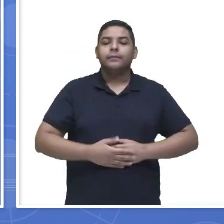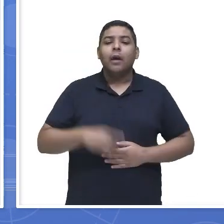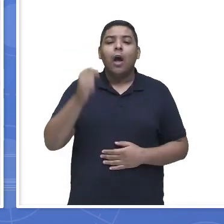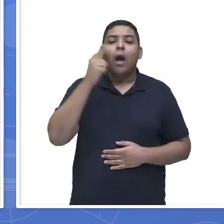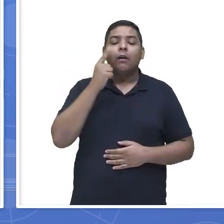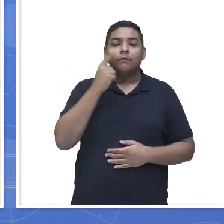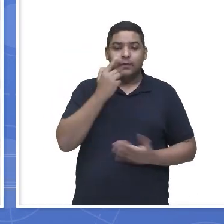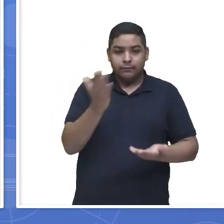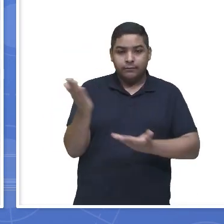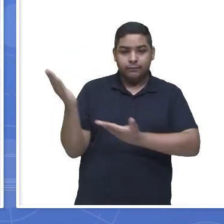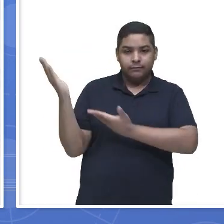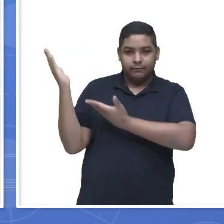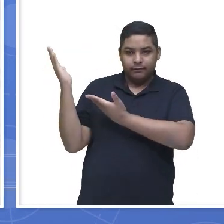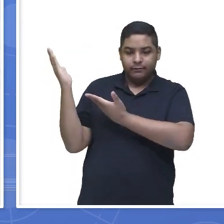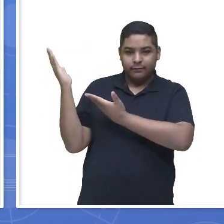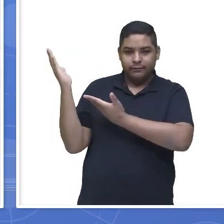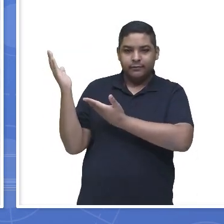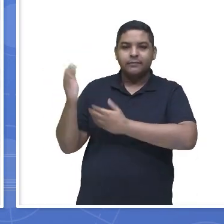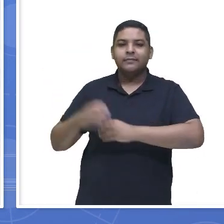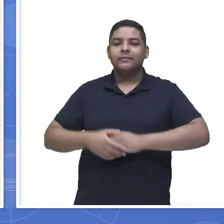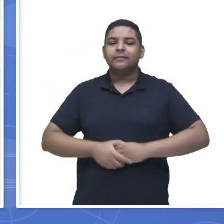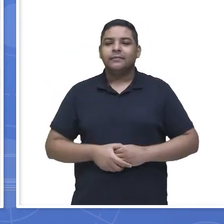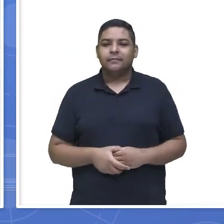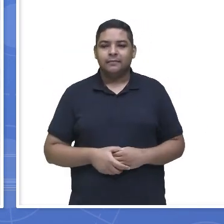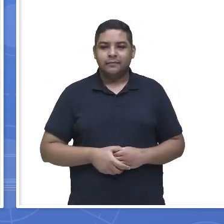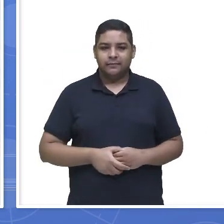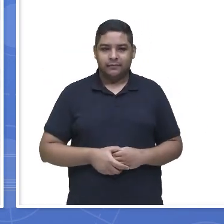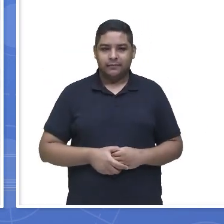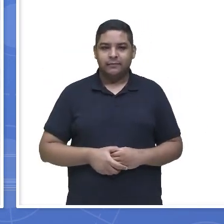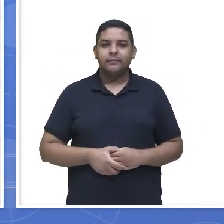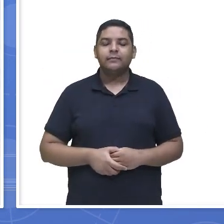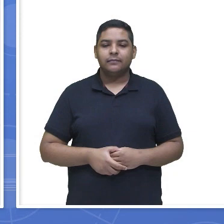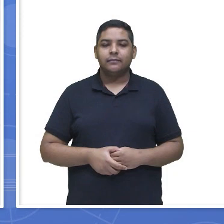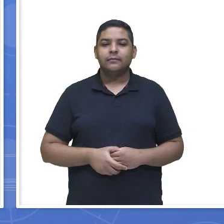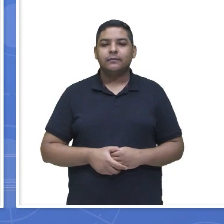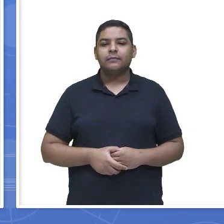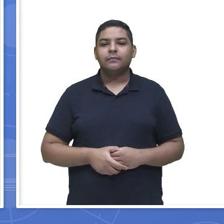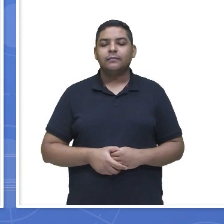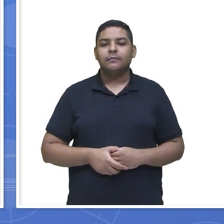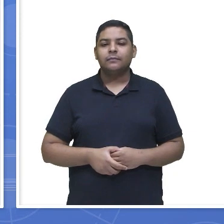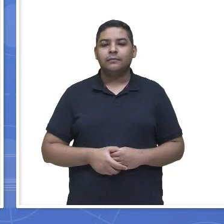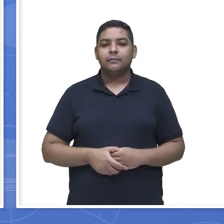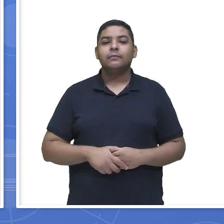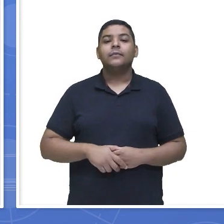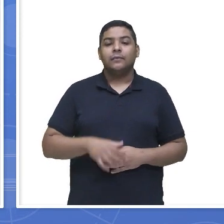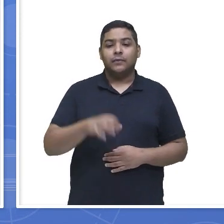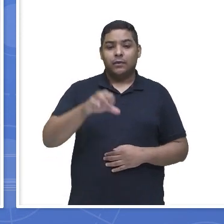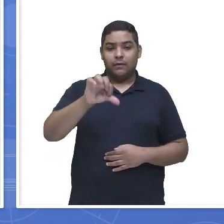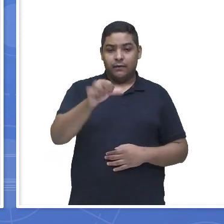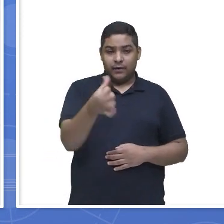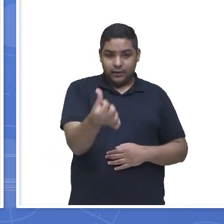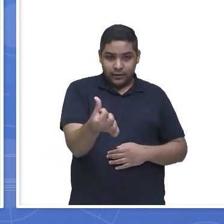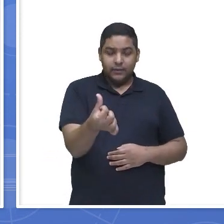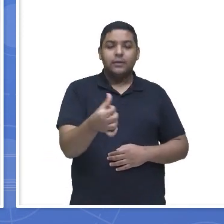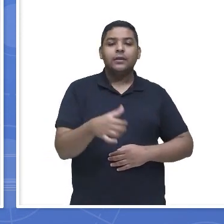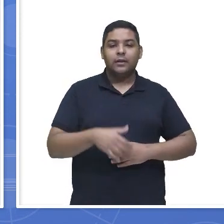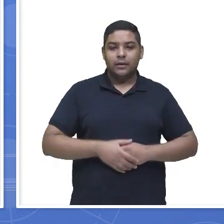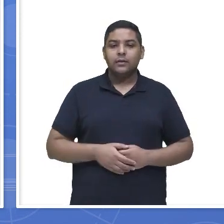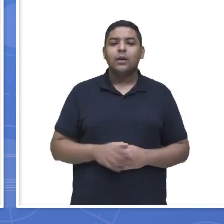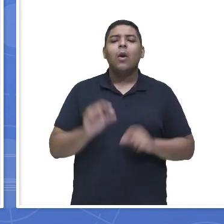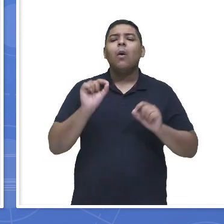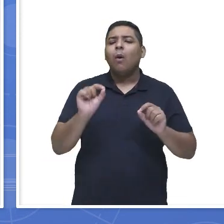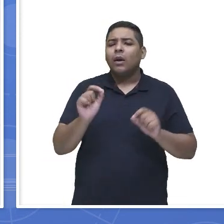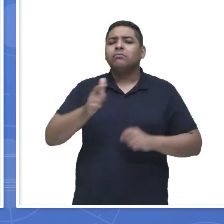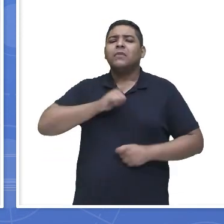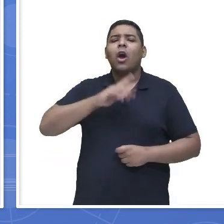aula de hoje, então? Olha só, a nossa aula é a aula 96, tá certo? O que